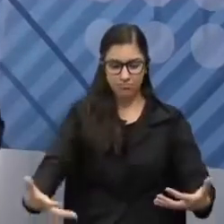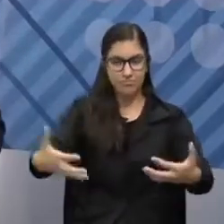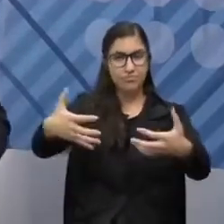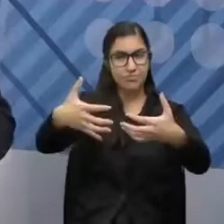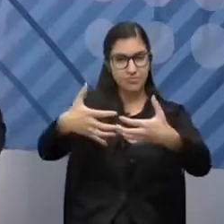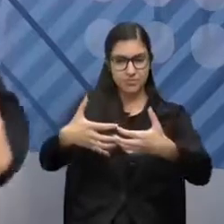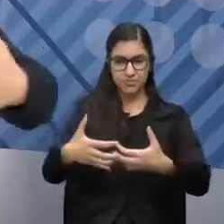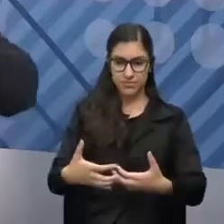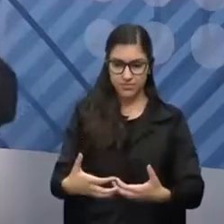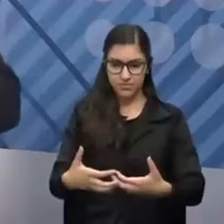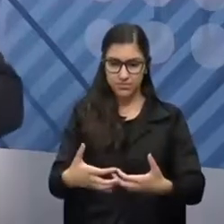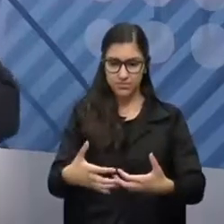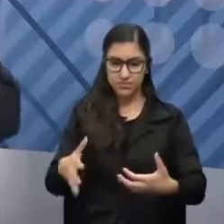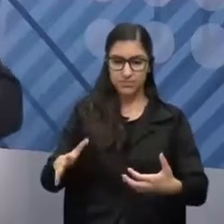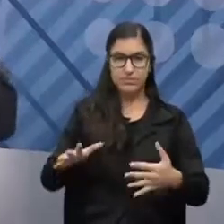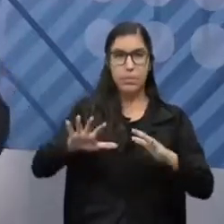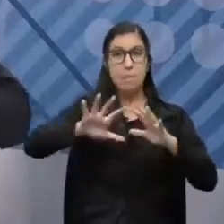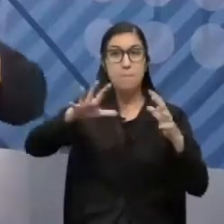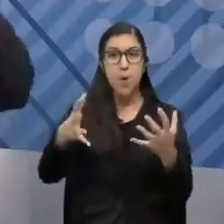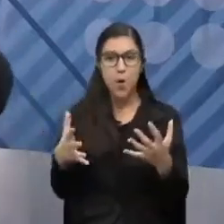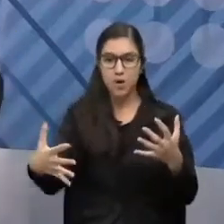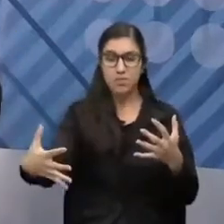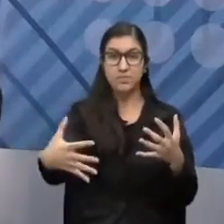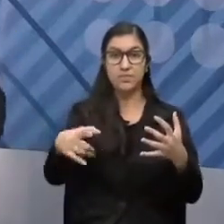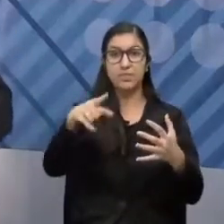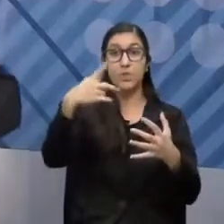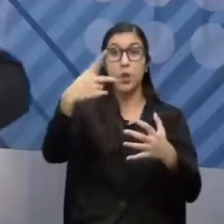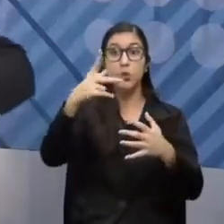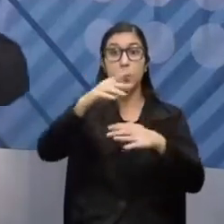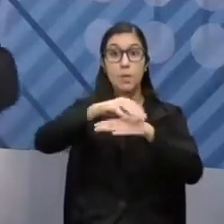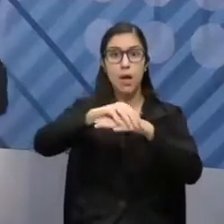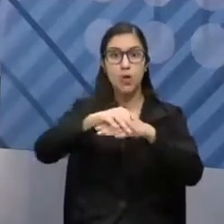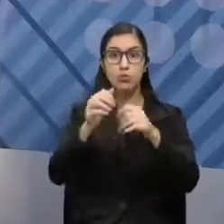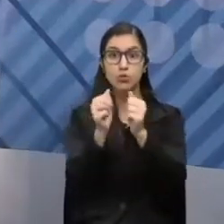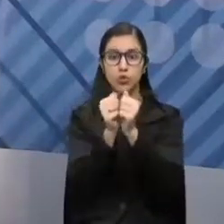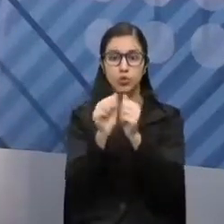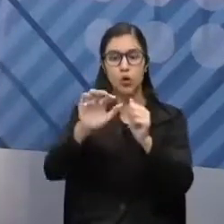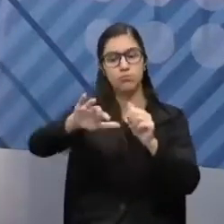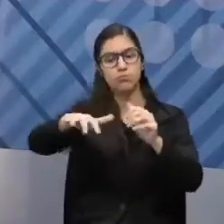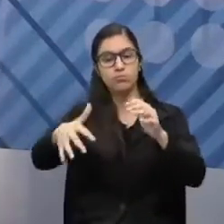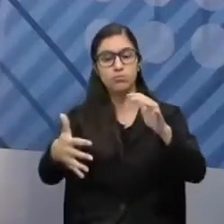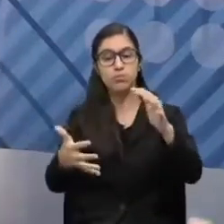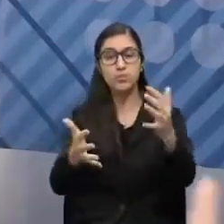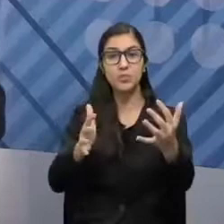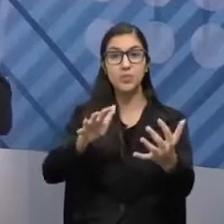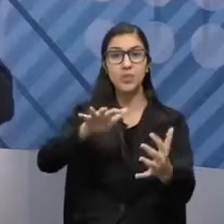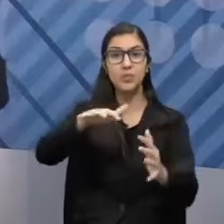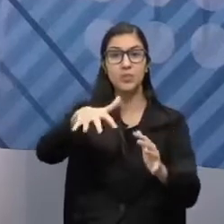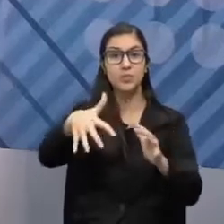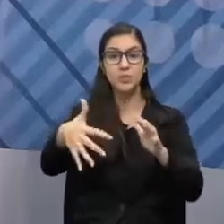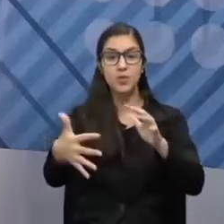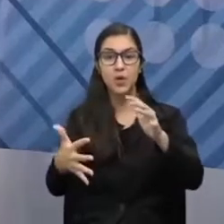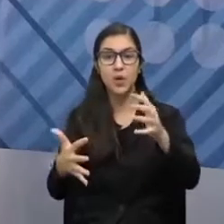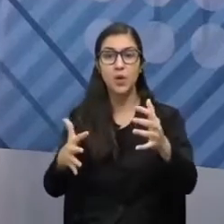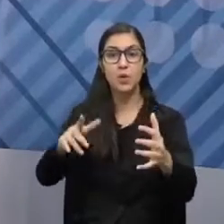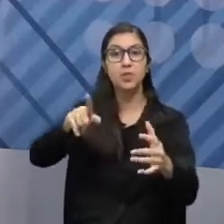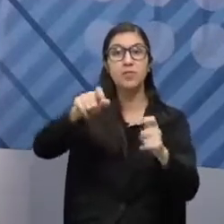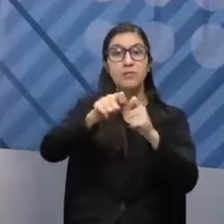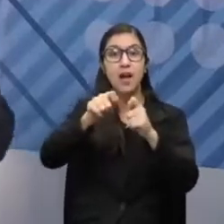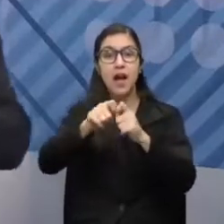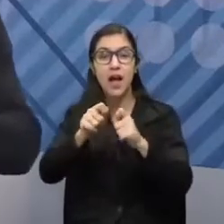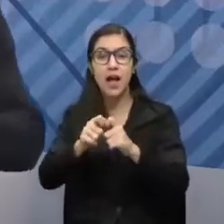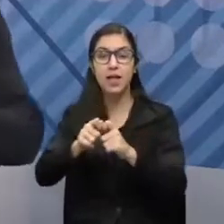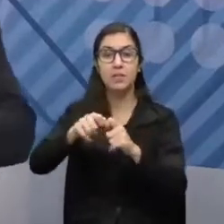numa cadeira, a bola aqui, a sua mão, a mãozinha da criança aqui, vocês manipulam,